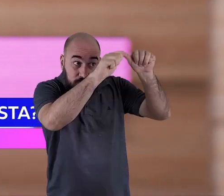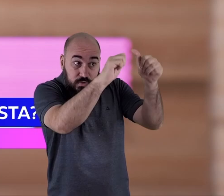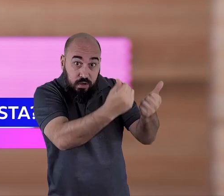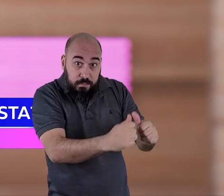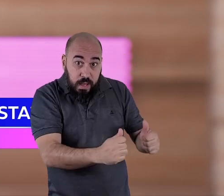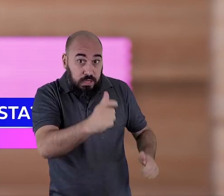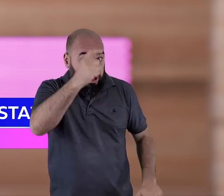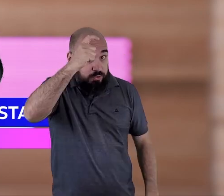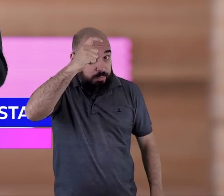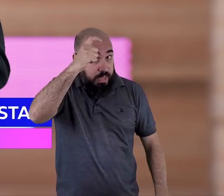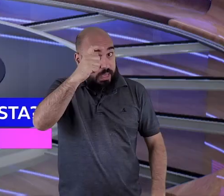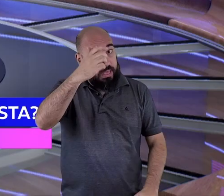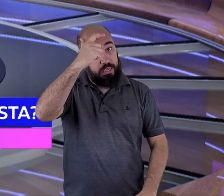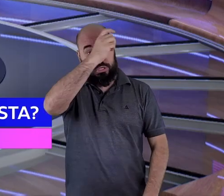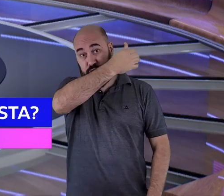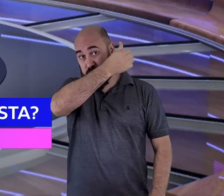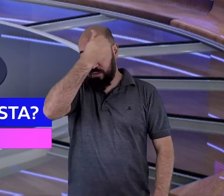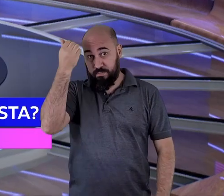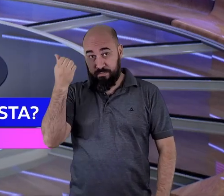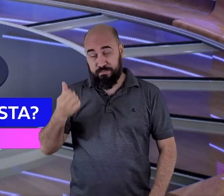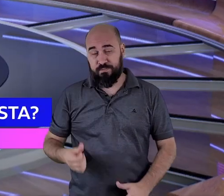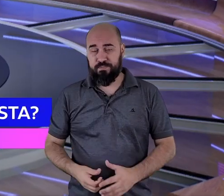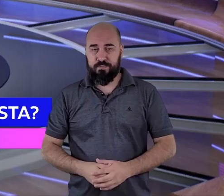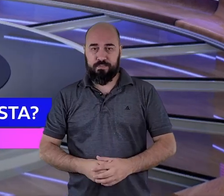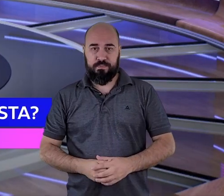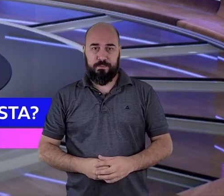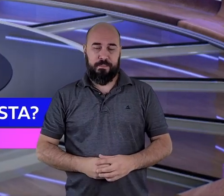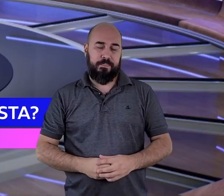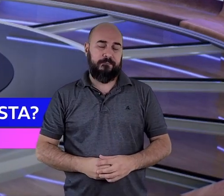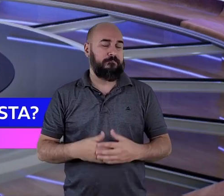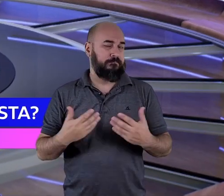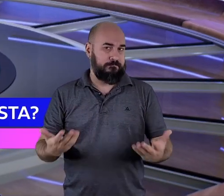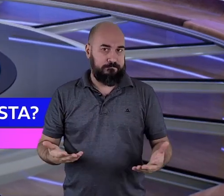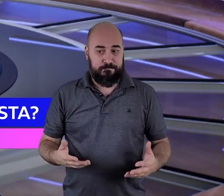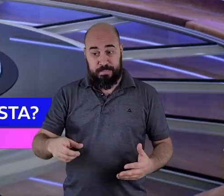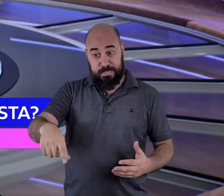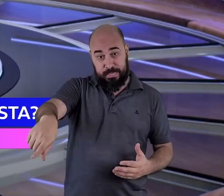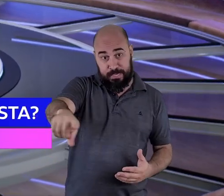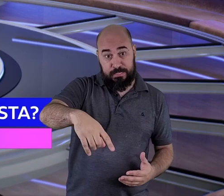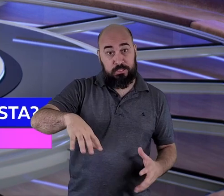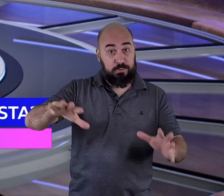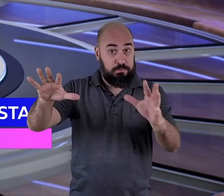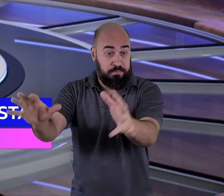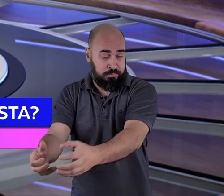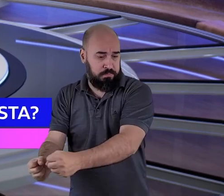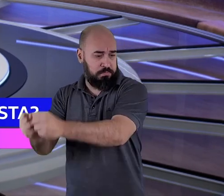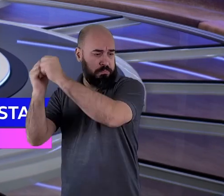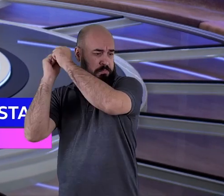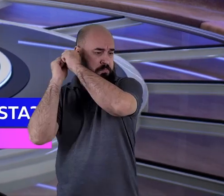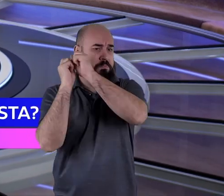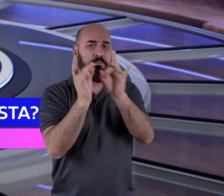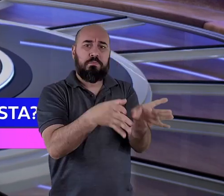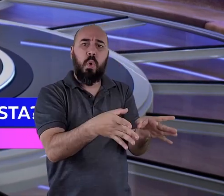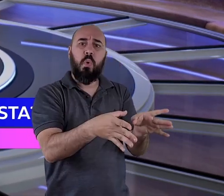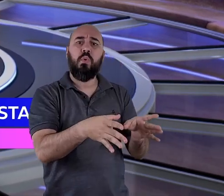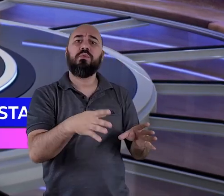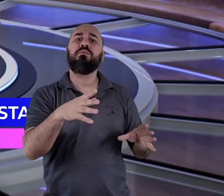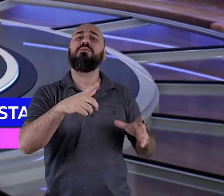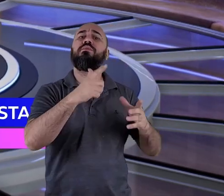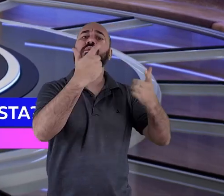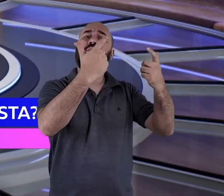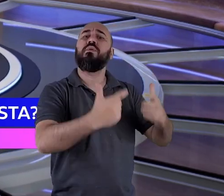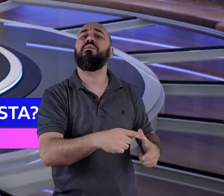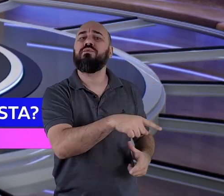eles? Os dois serão lançados vivos dentro do lago de fogo e enxofre. Os